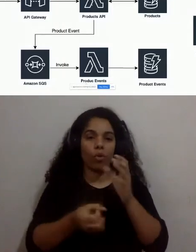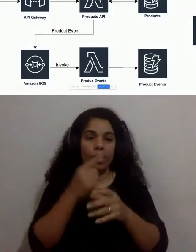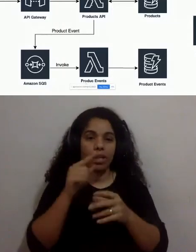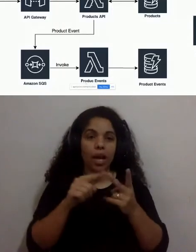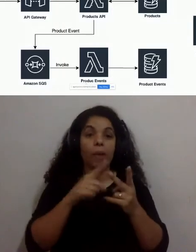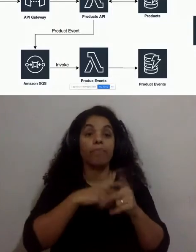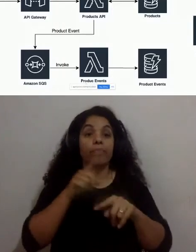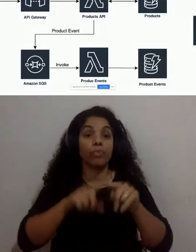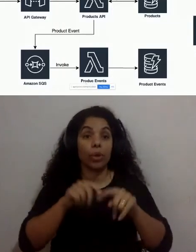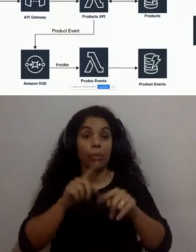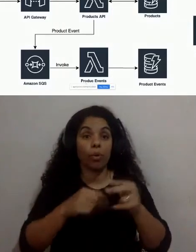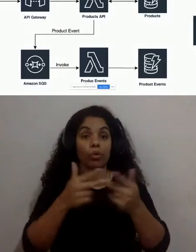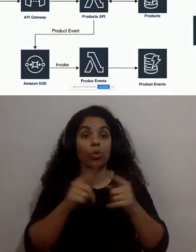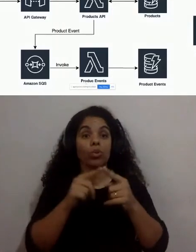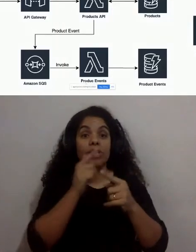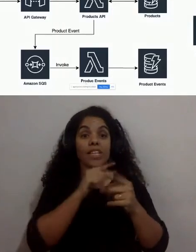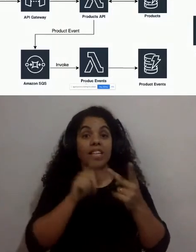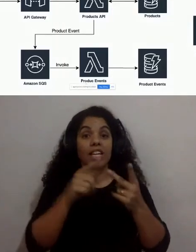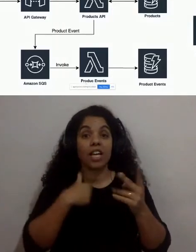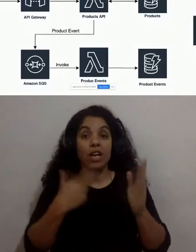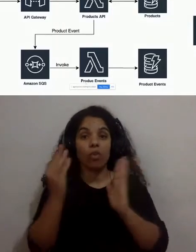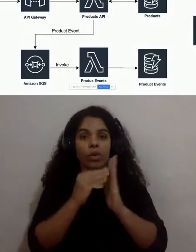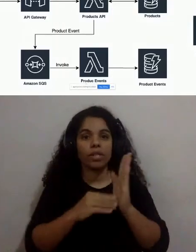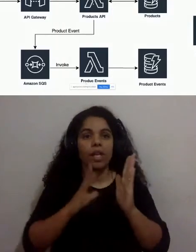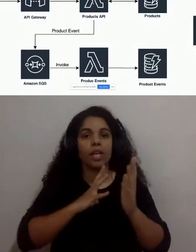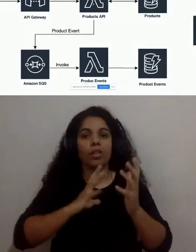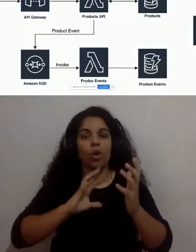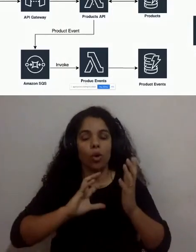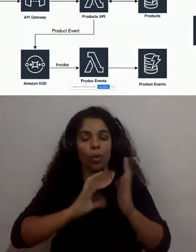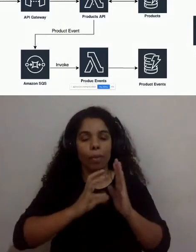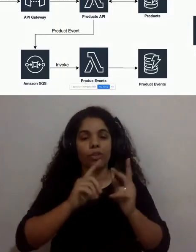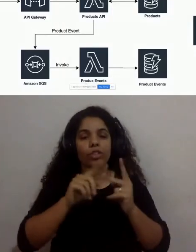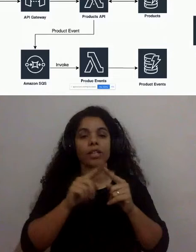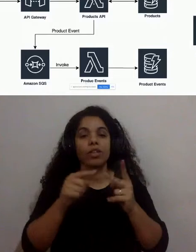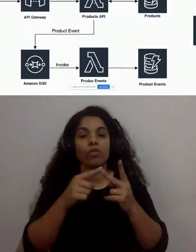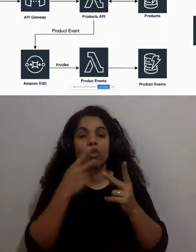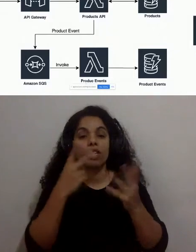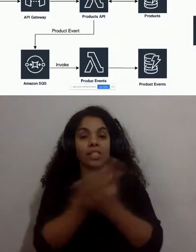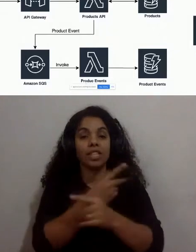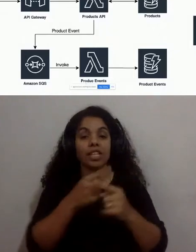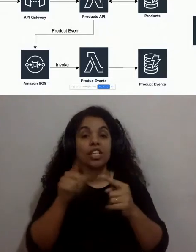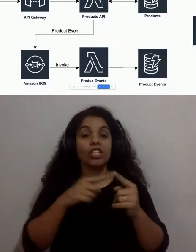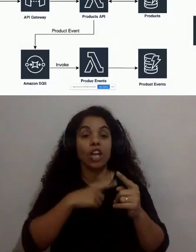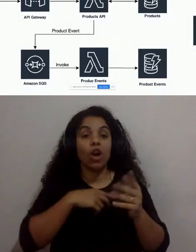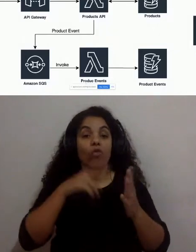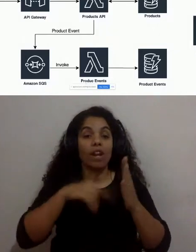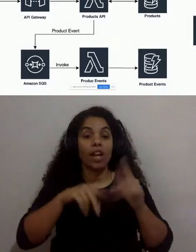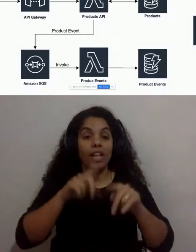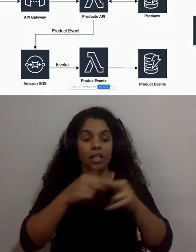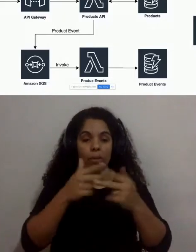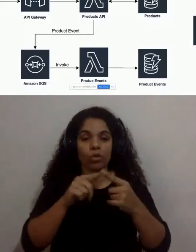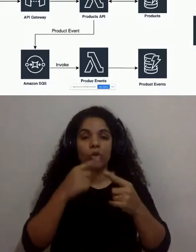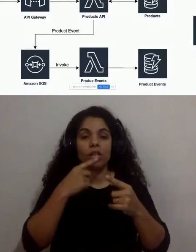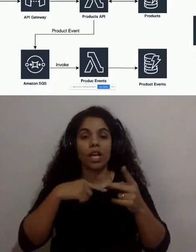meu produto e vou inserir no banco de dados. É aqui também que eu vou ler esse produto, eu vou lá